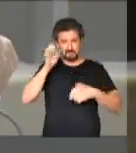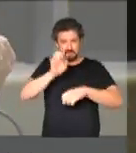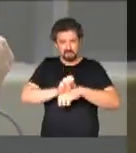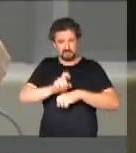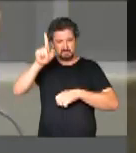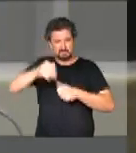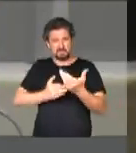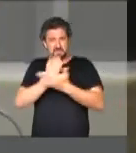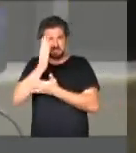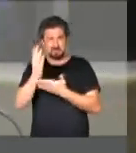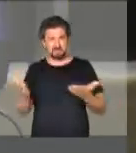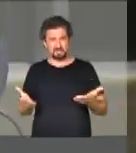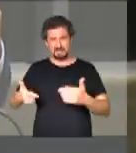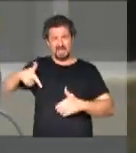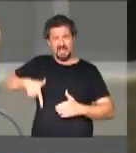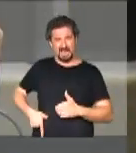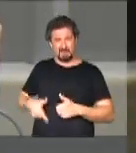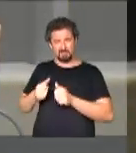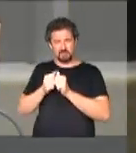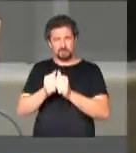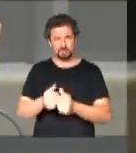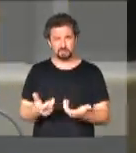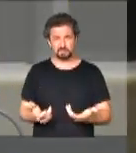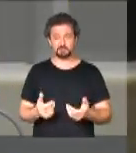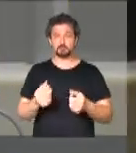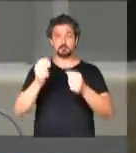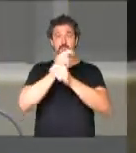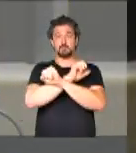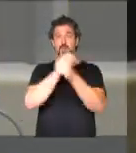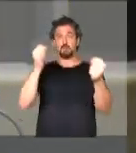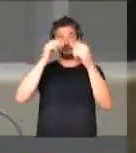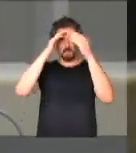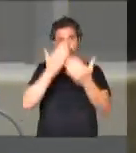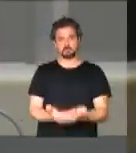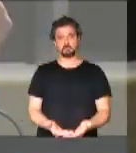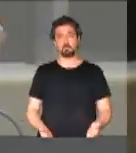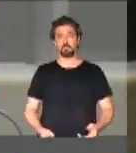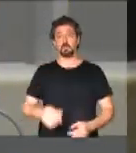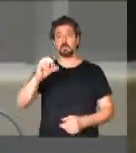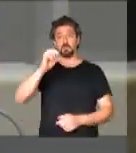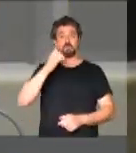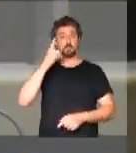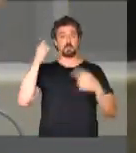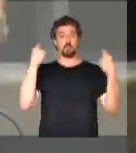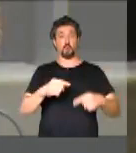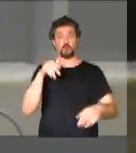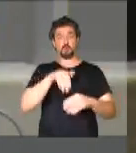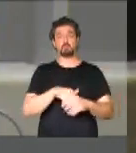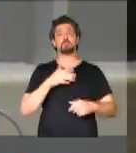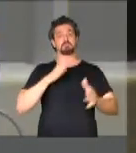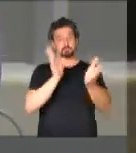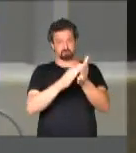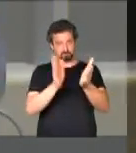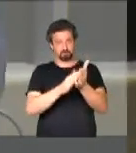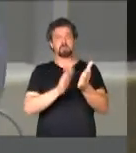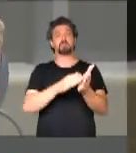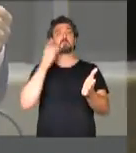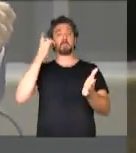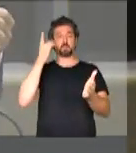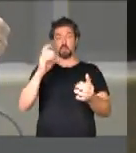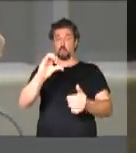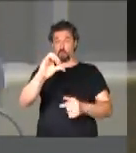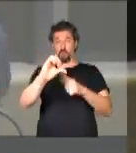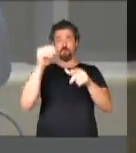de arma. É inacreditável. E só 9 deputados votaram contrários. Eu quero aqui saudar os 9 deputados que